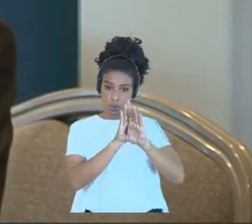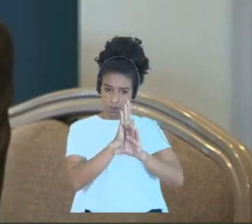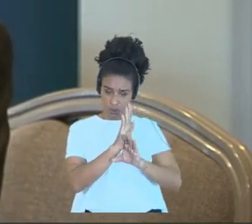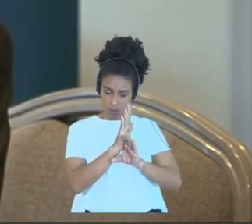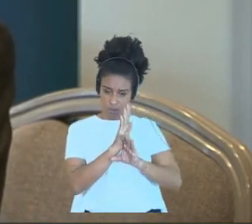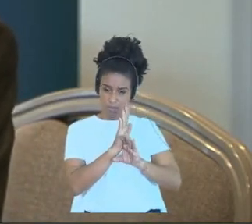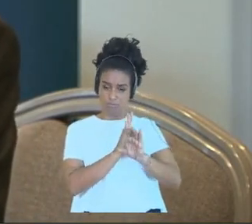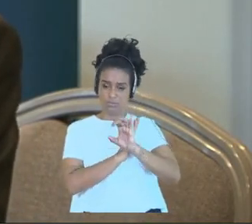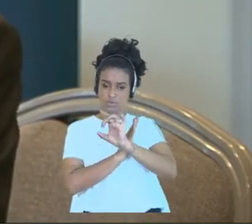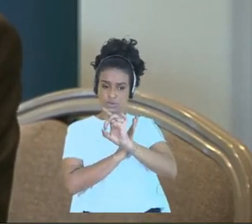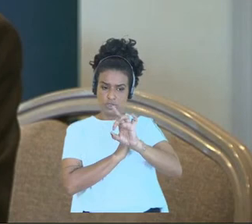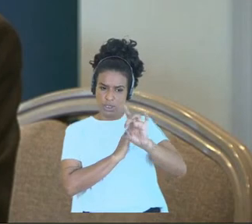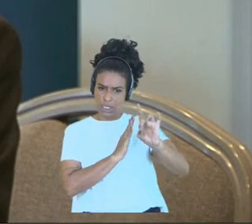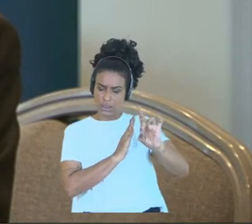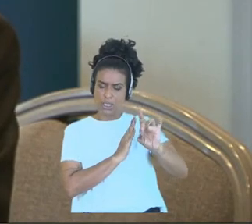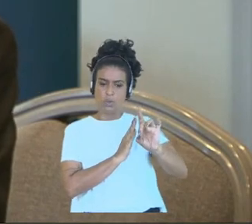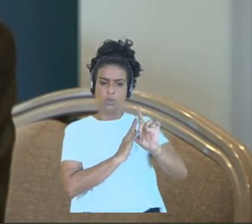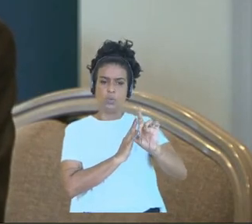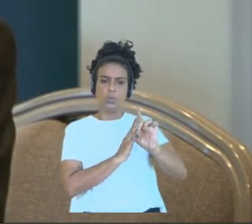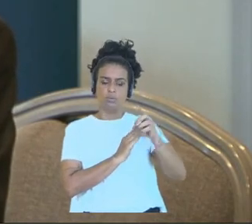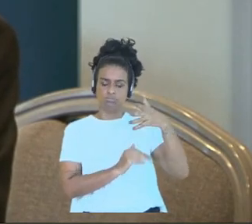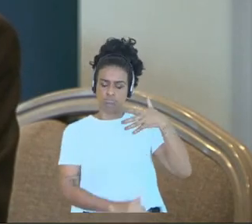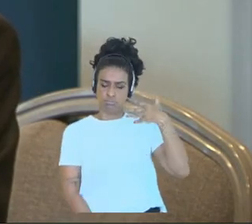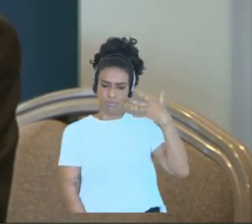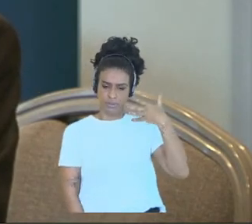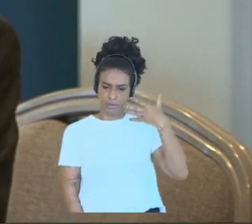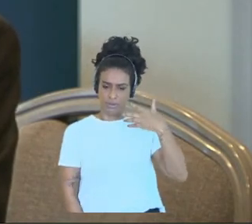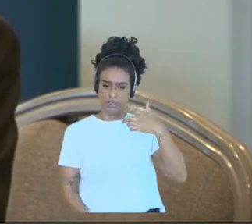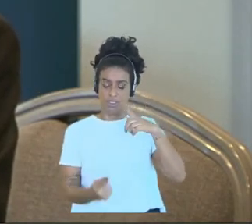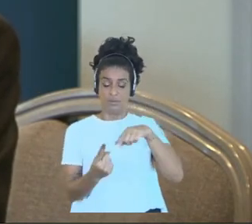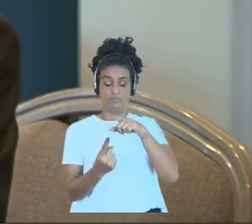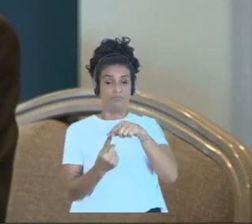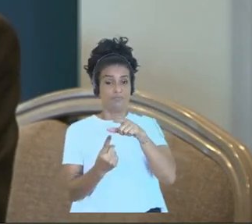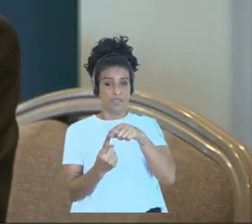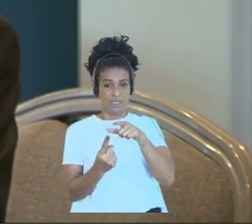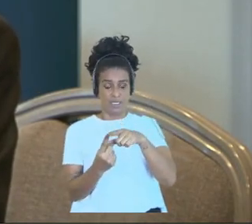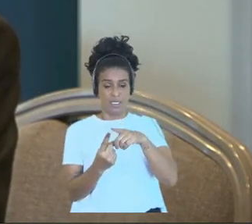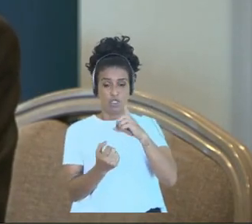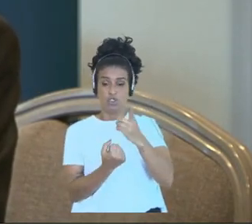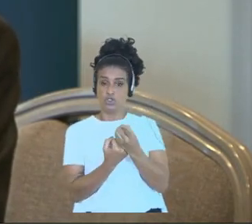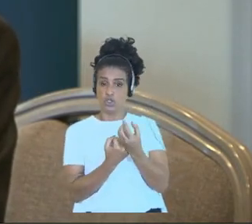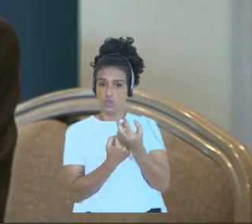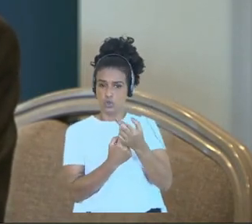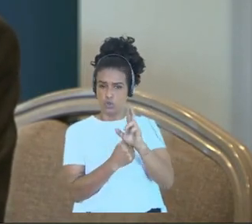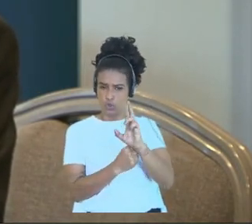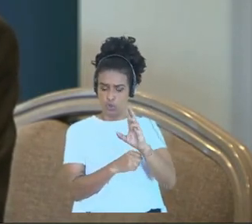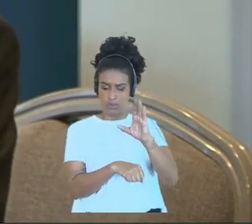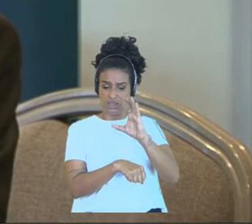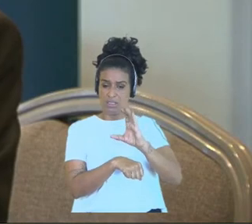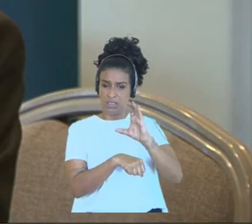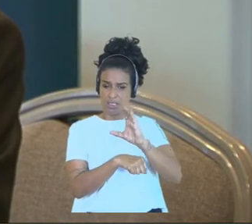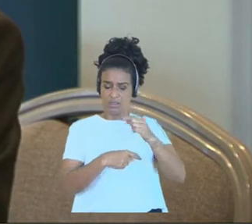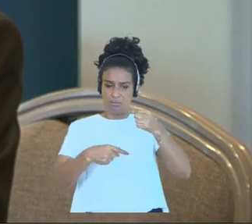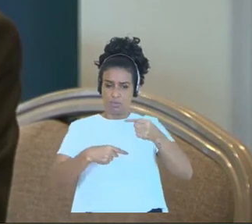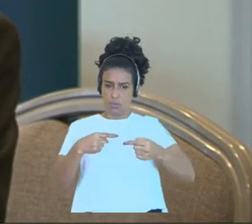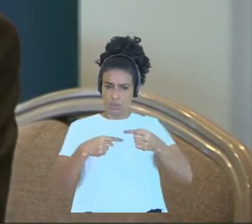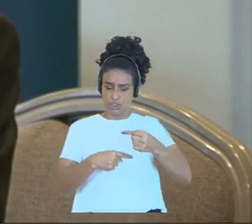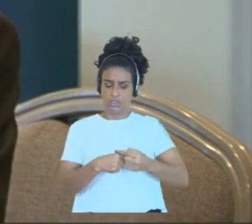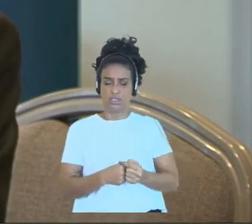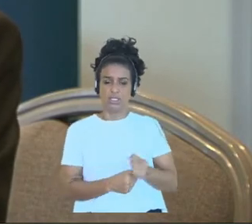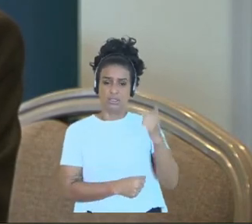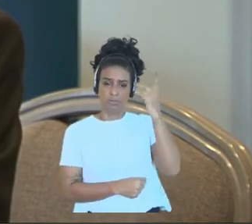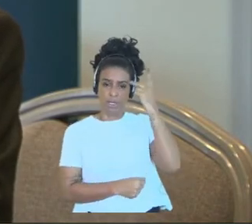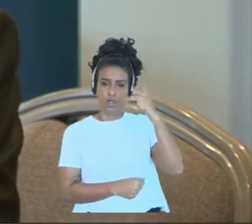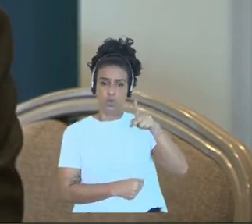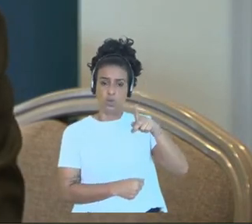dos currículos aqui dos nossos palestrantes. A Graziella Testa é doutora em ciência política pela USP, foi